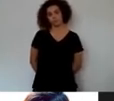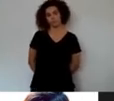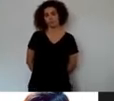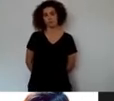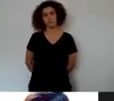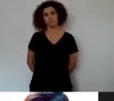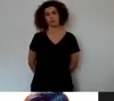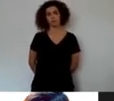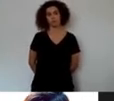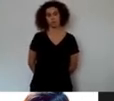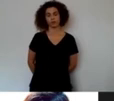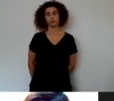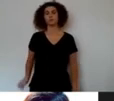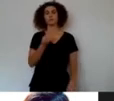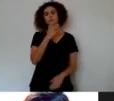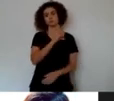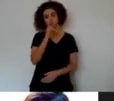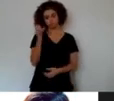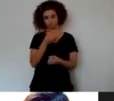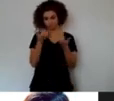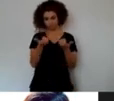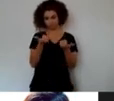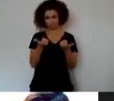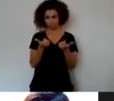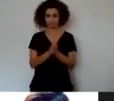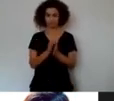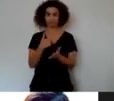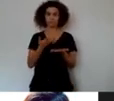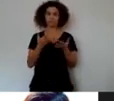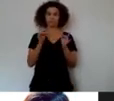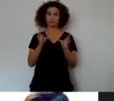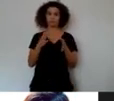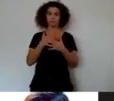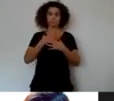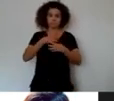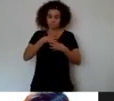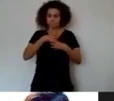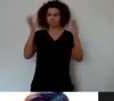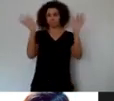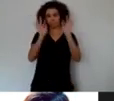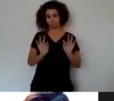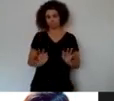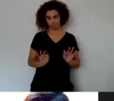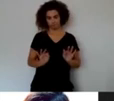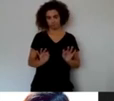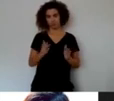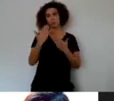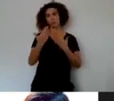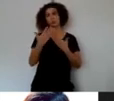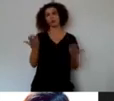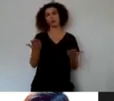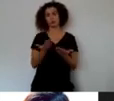Olá, bom dia, gente, tudo bem? Eu queria dizer que eu estou muito, muito, muito feliz com essa conversa de hoje,